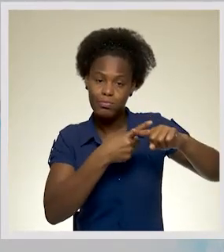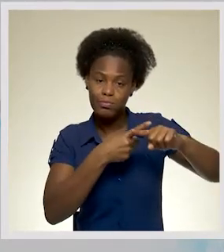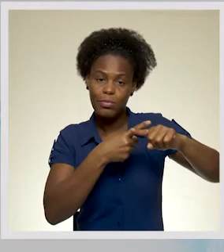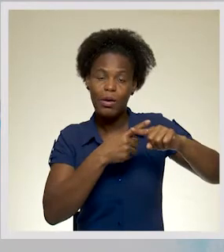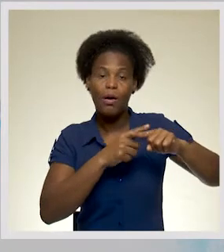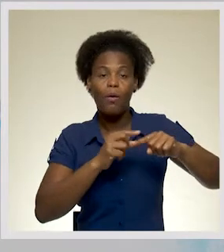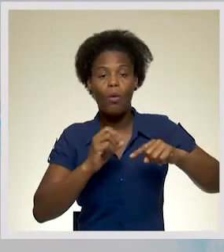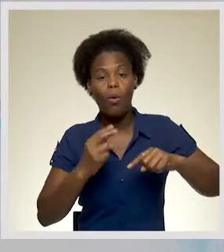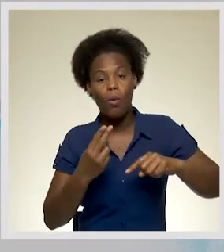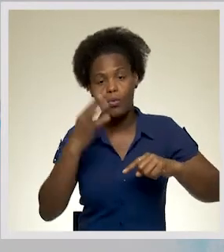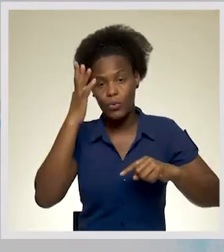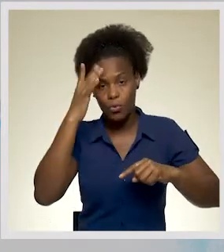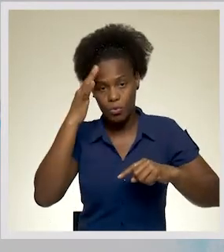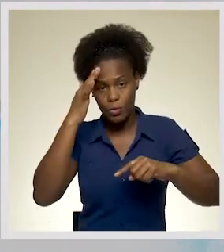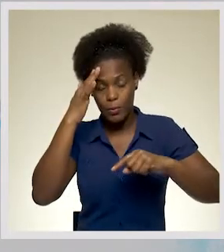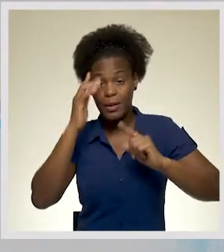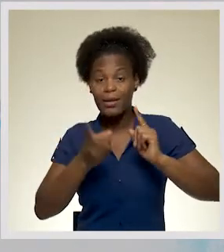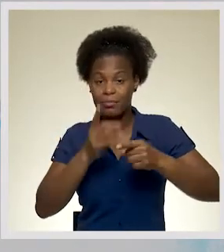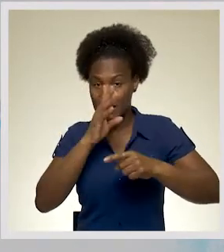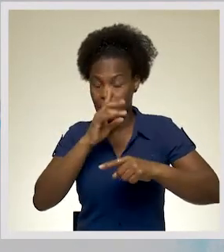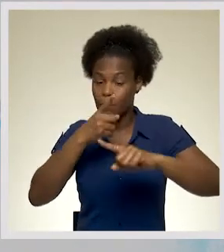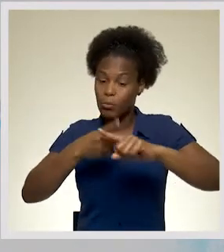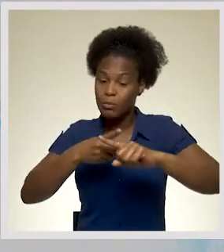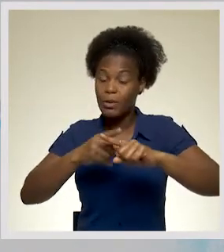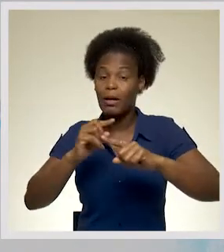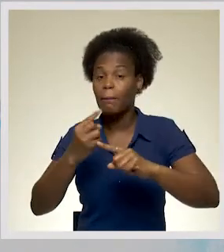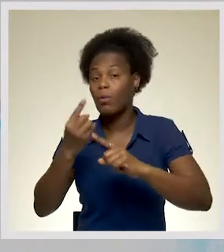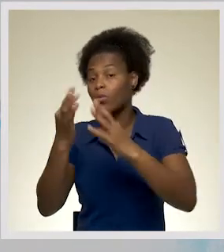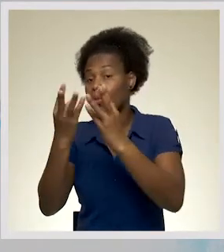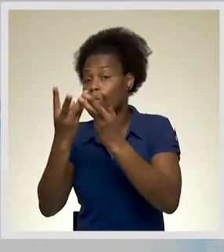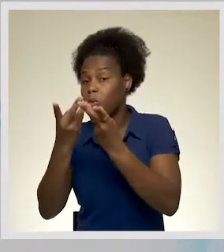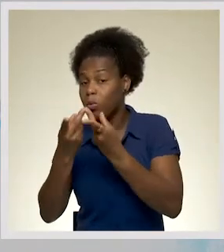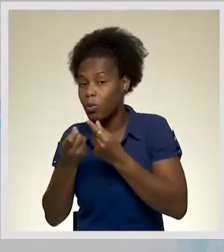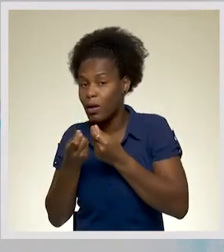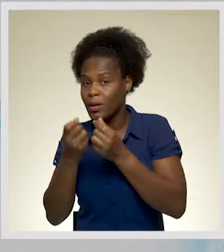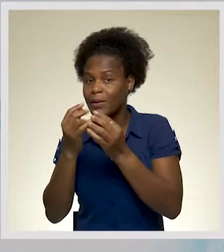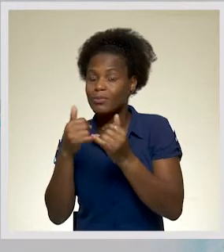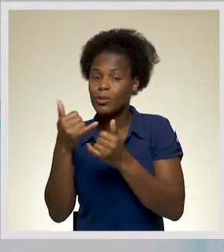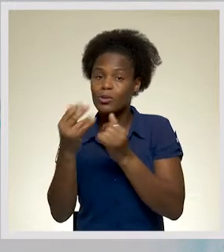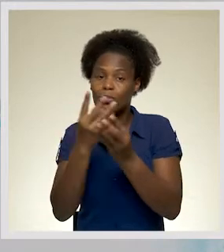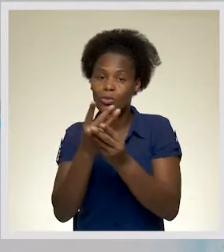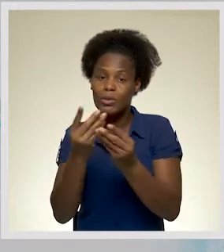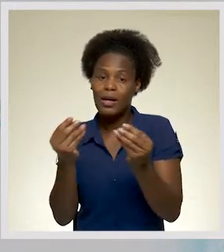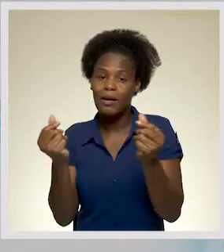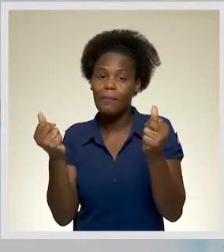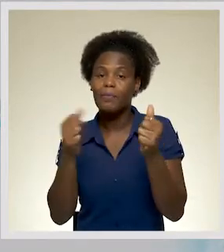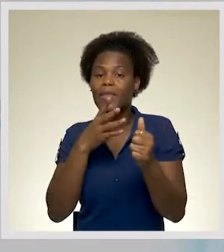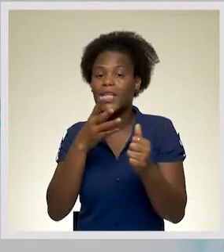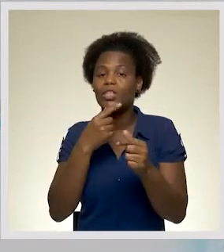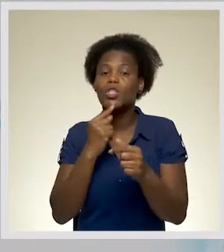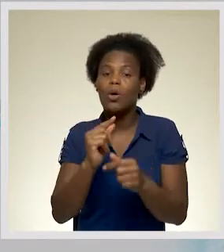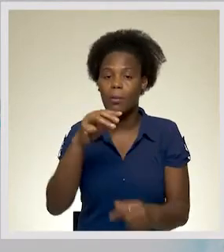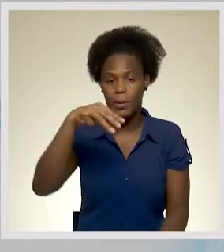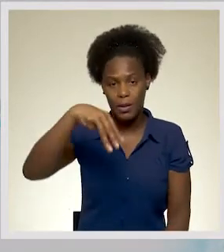multiplica por uma quantidade, o resultado, não é? É um múltiplo, diz-se que é um múltiplo. Já estudaram a